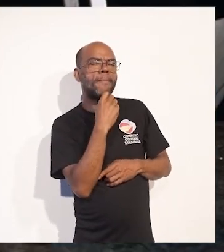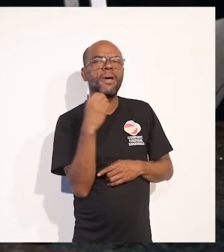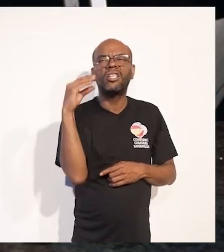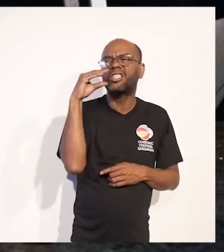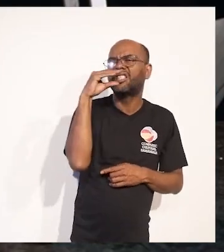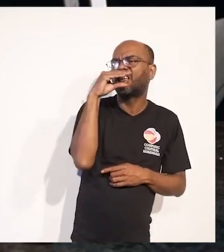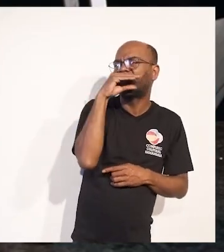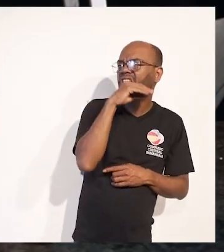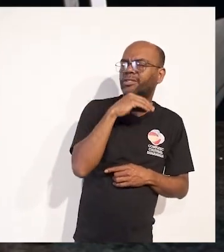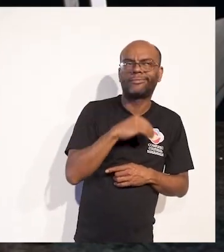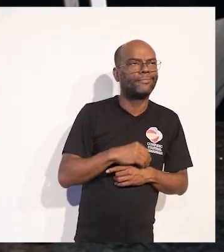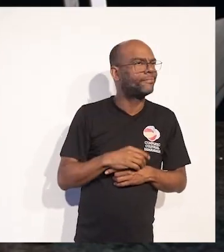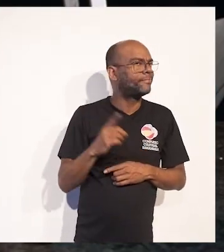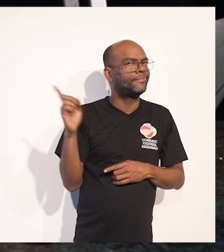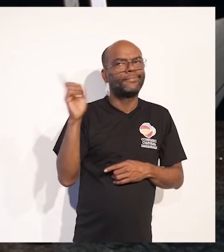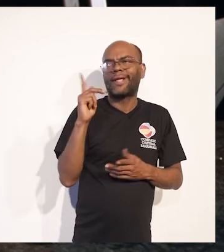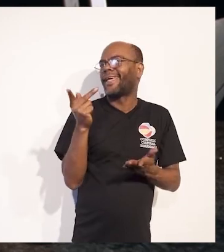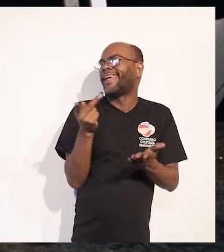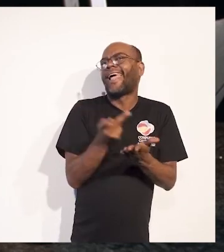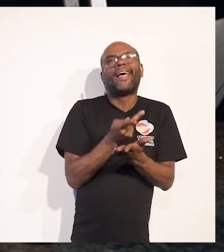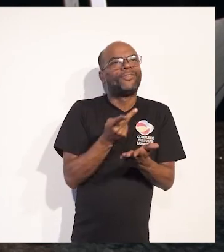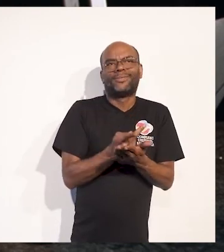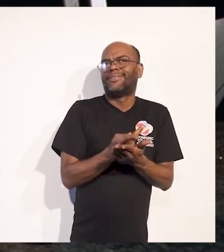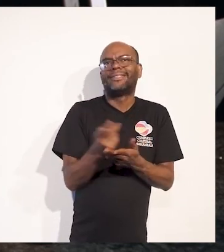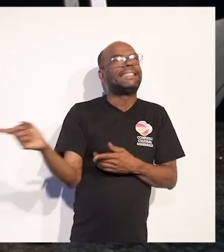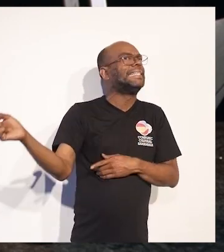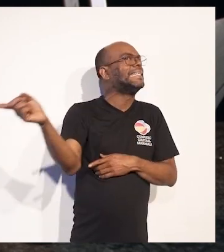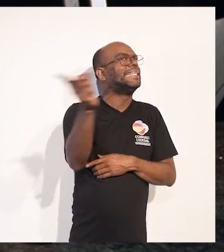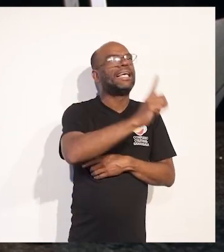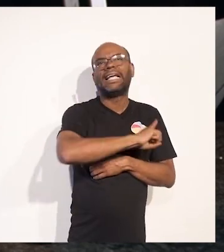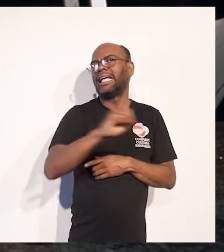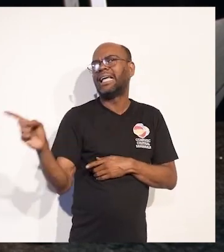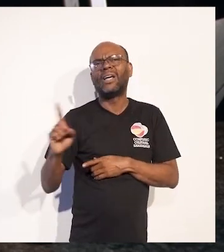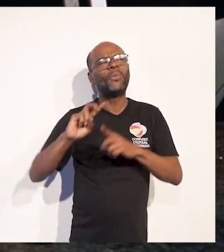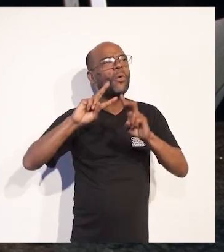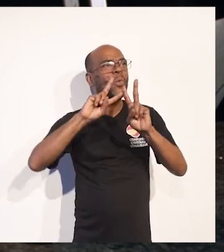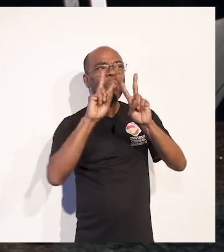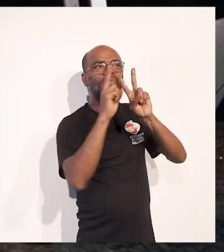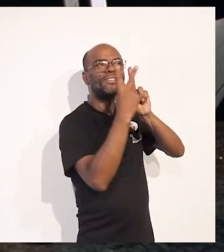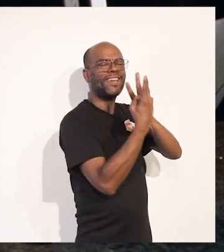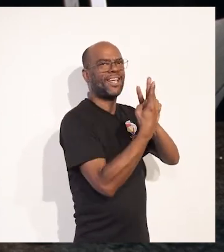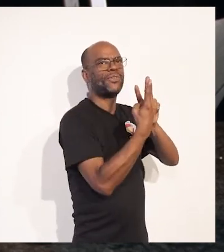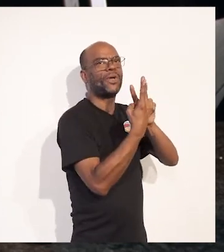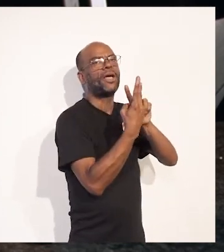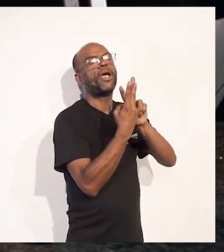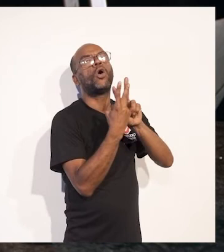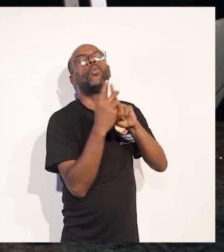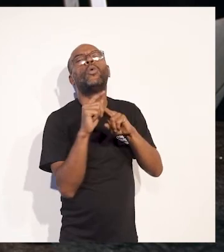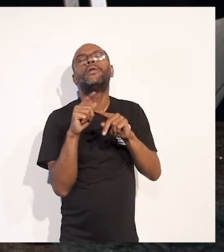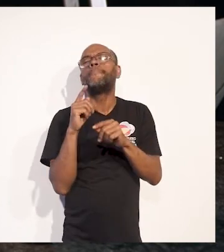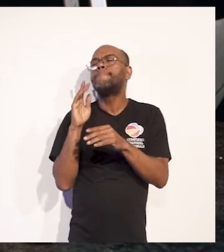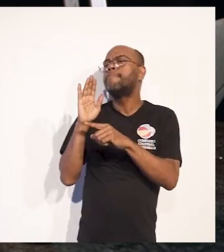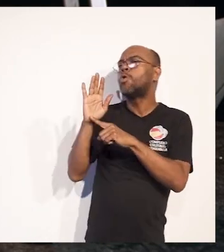quentes. É errado. Não, é o oposto. Kelvin mostrou pra gente que quanto